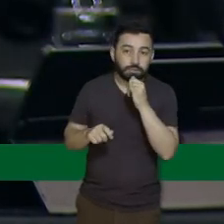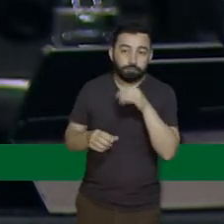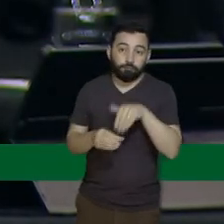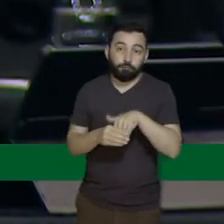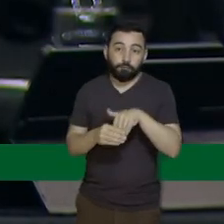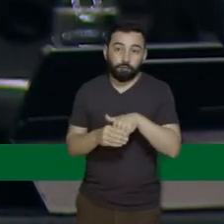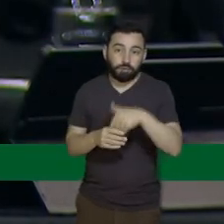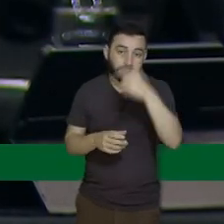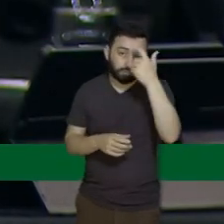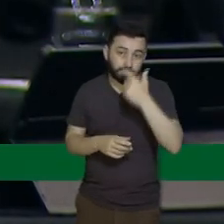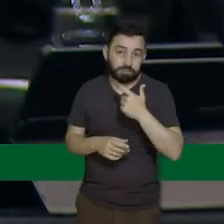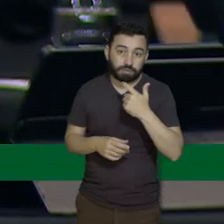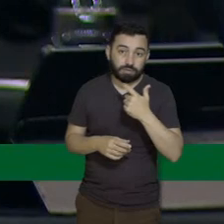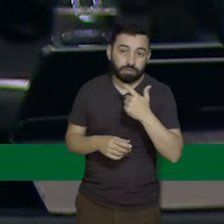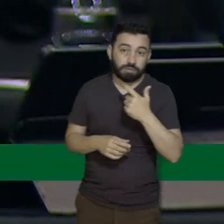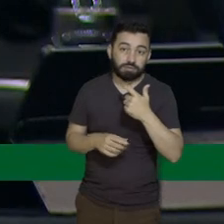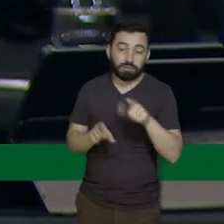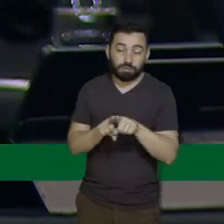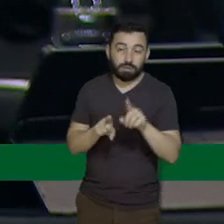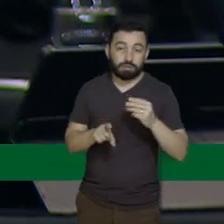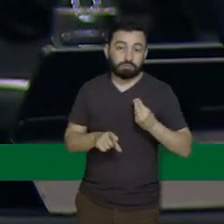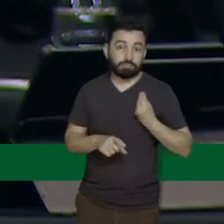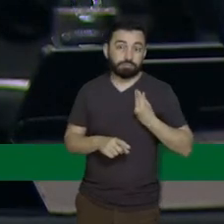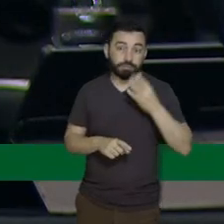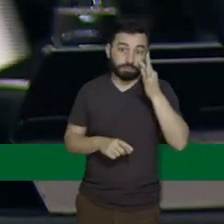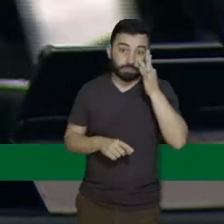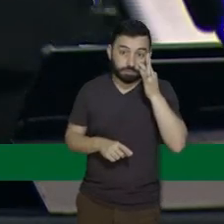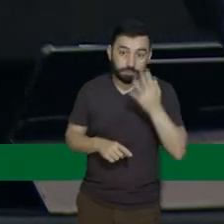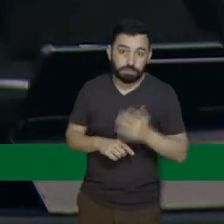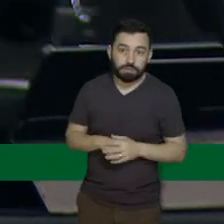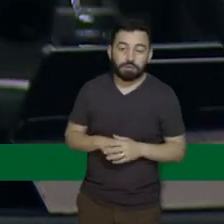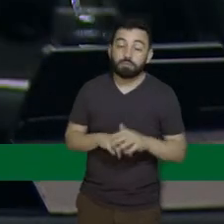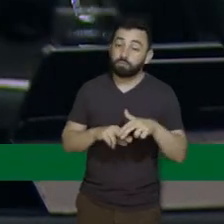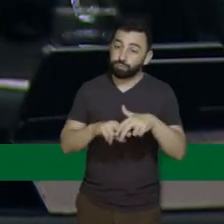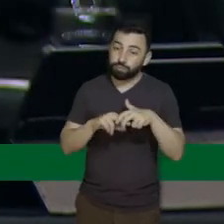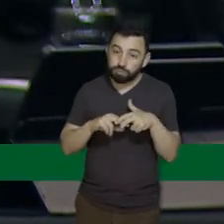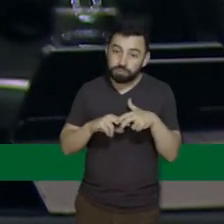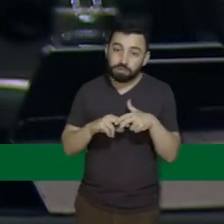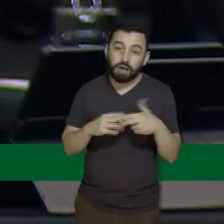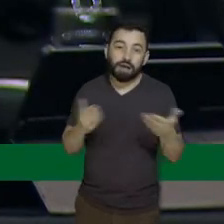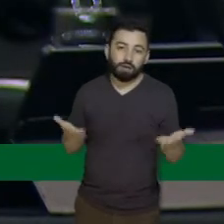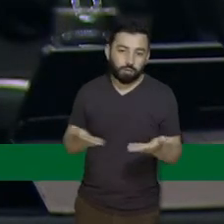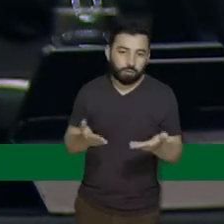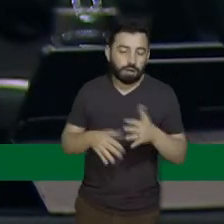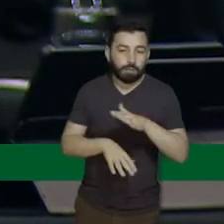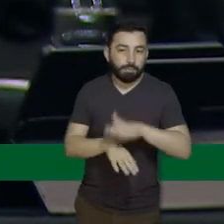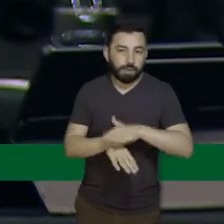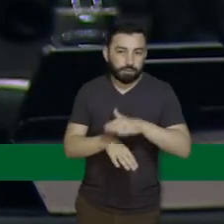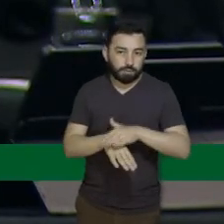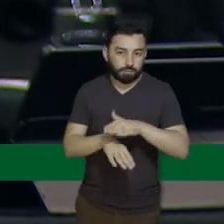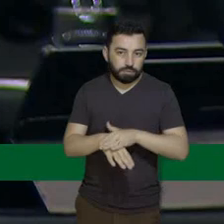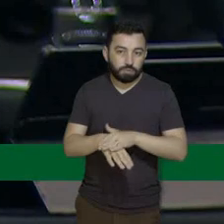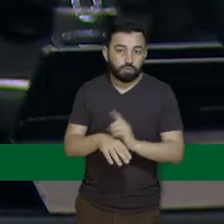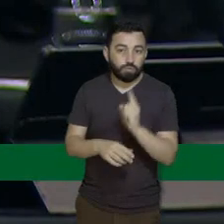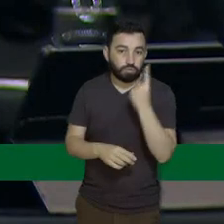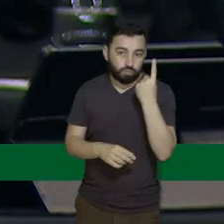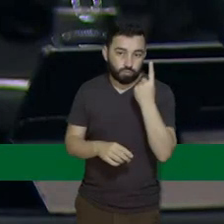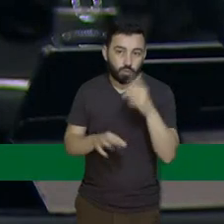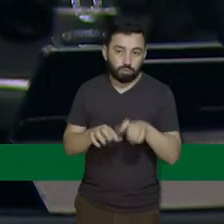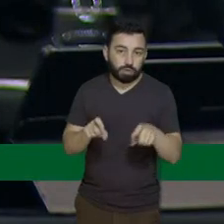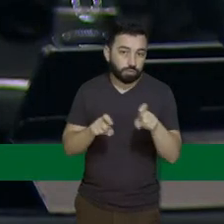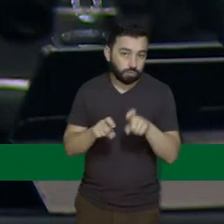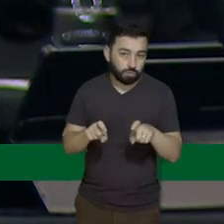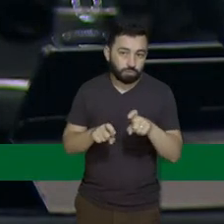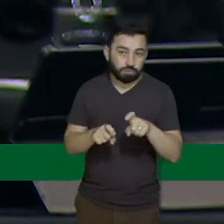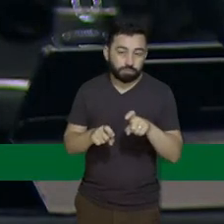leitura facial, bem como a presença dos senhores e senhoras deputadas. Portanto, nós estamos fazendo manualmente e somente o computador que eu tenho aqui em minha